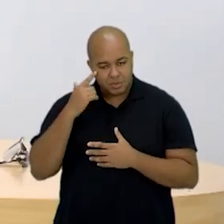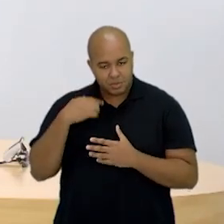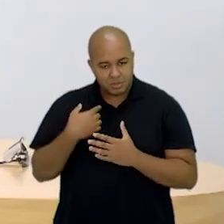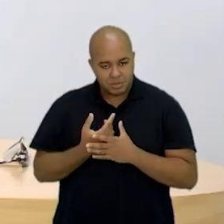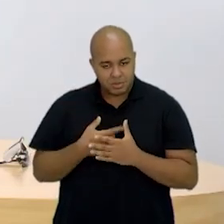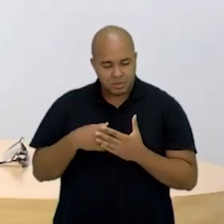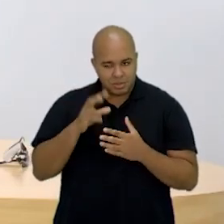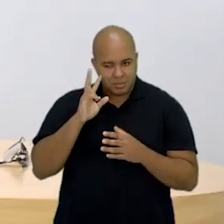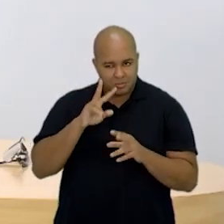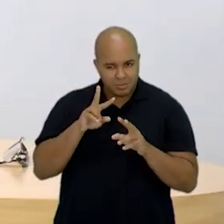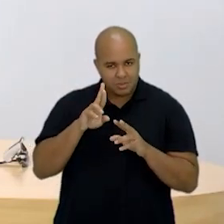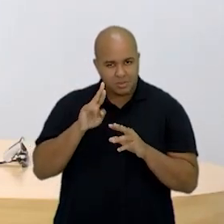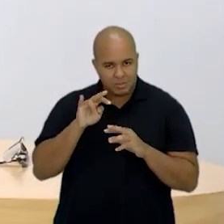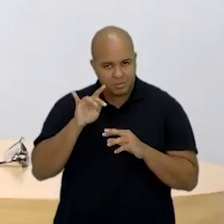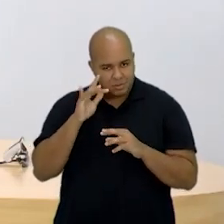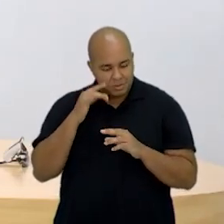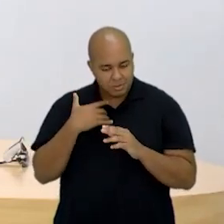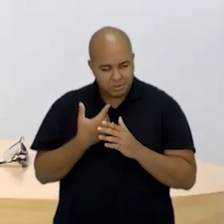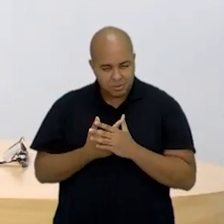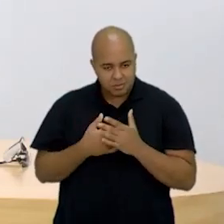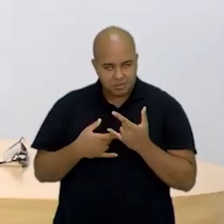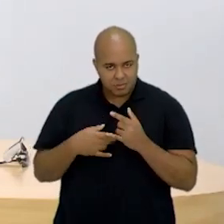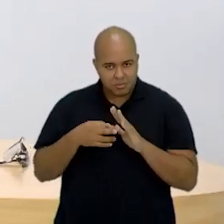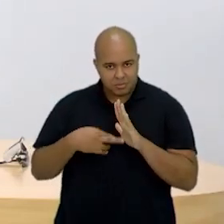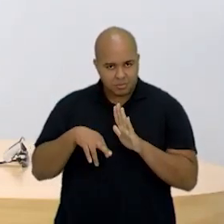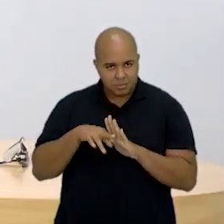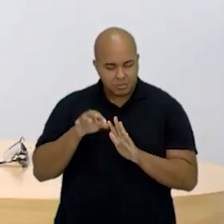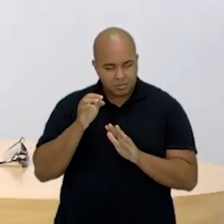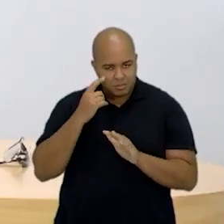review semana que vem revisões